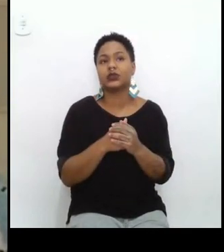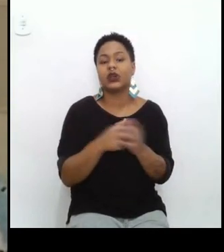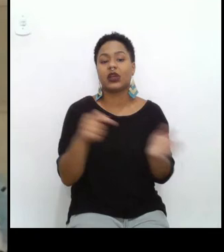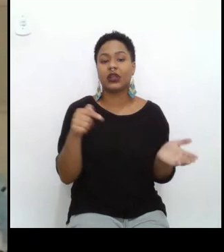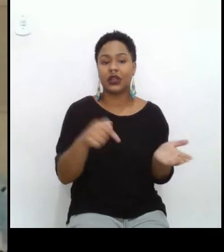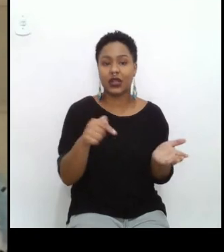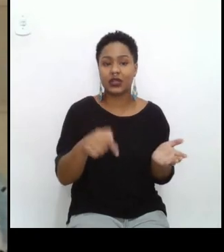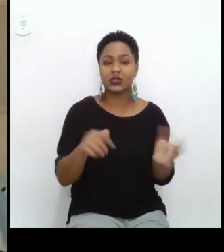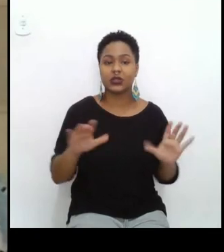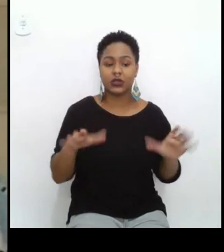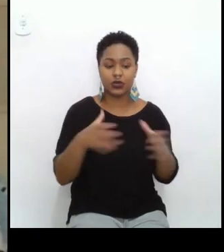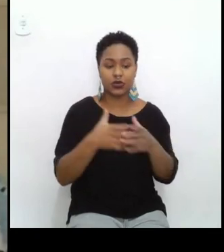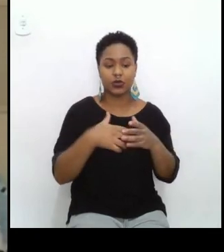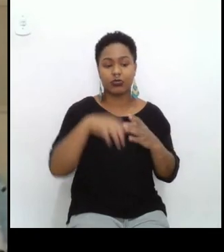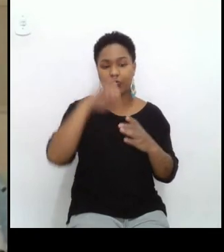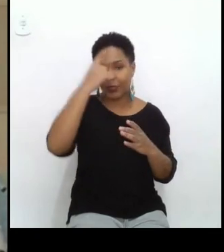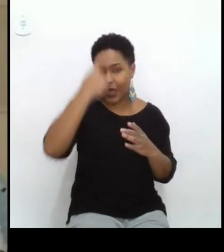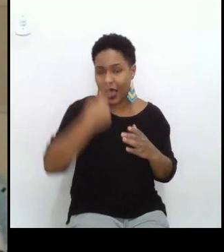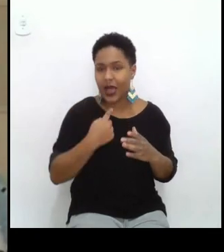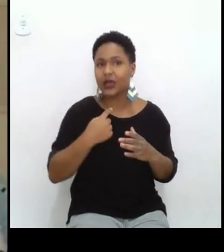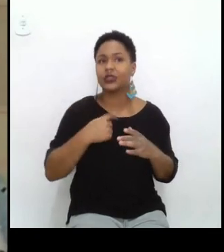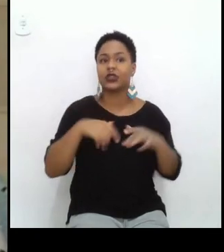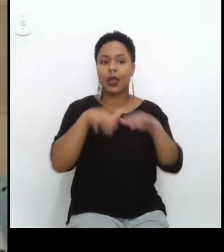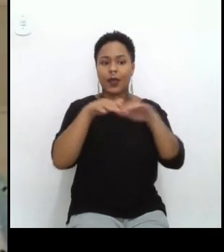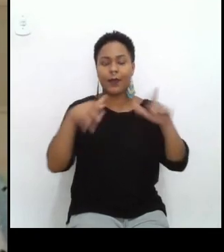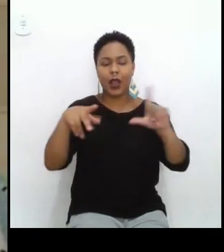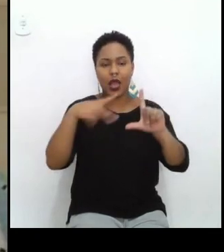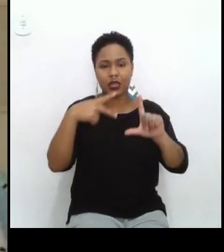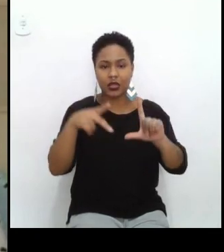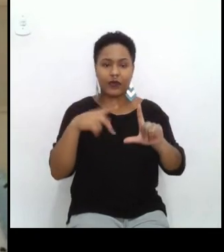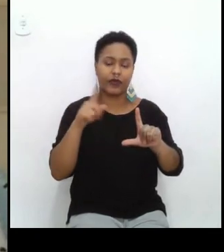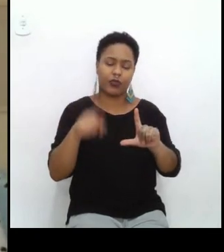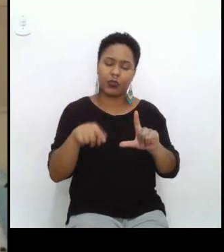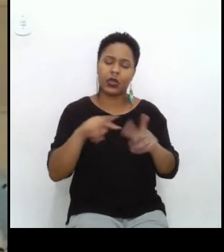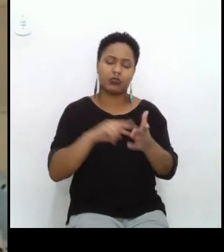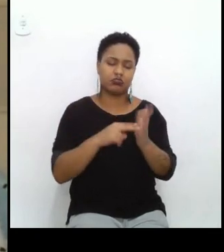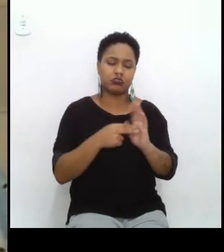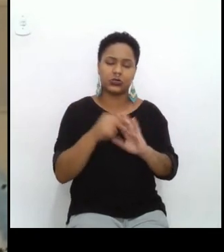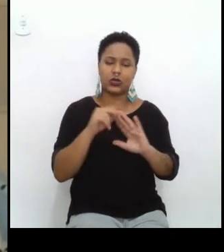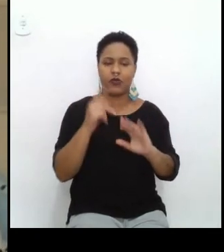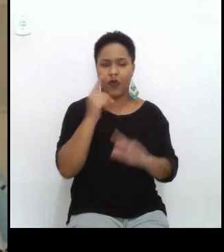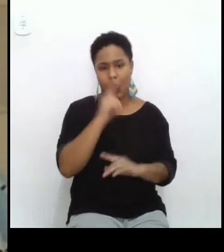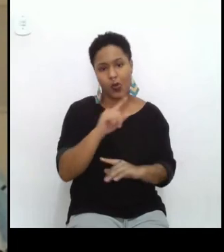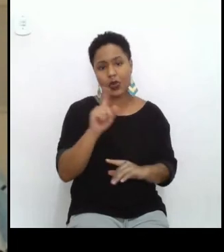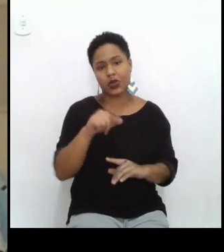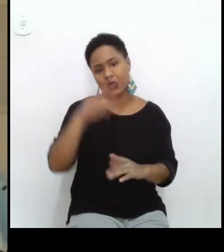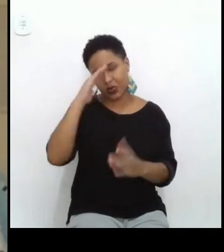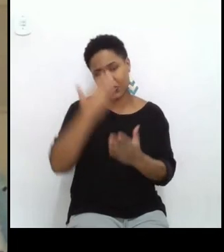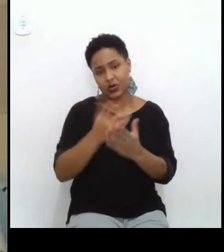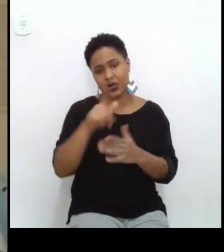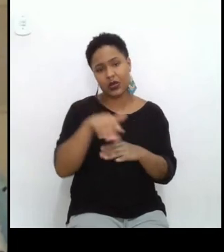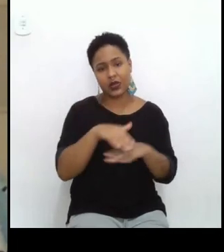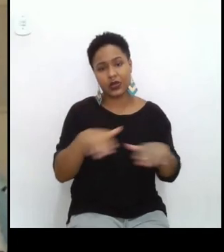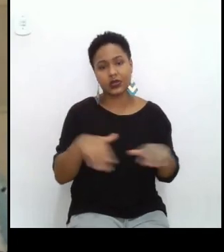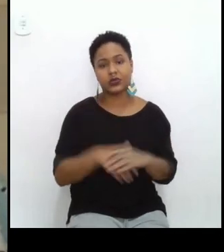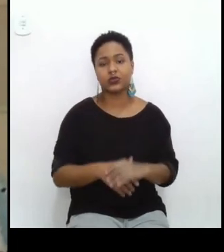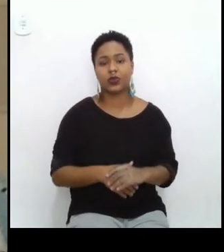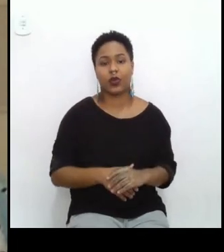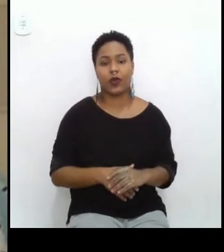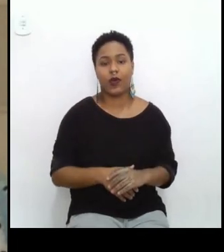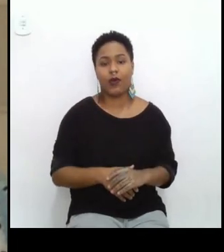nesse conjunto de imagens dessa forma eu acho que é isso sim então é